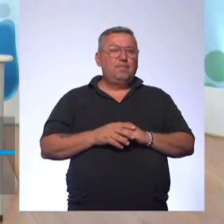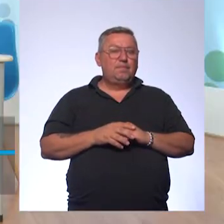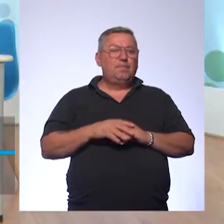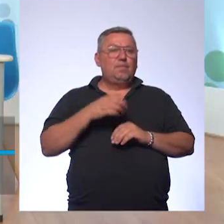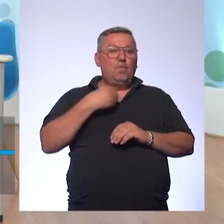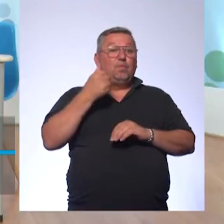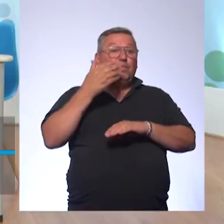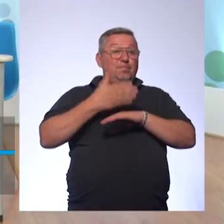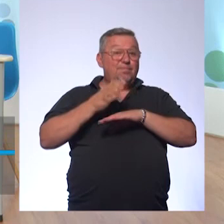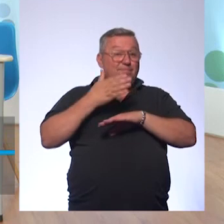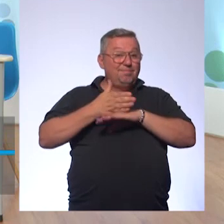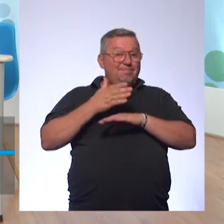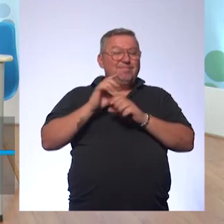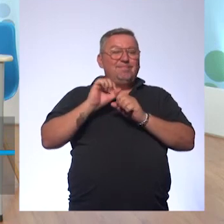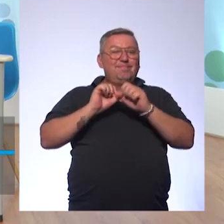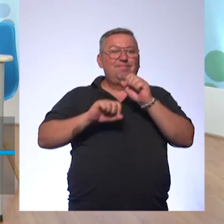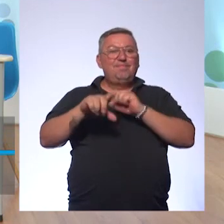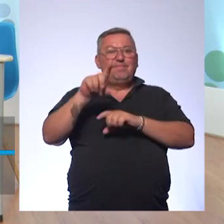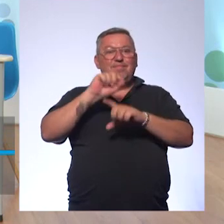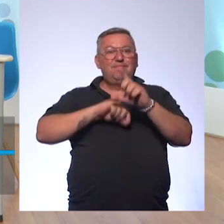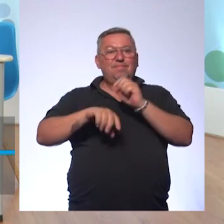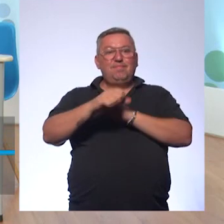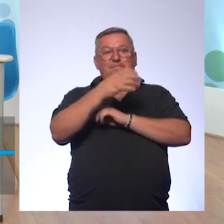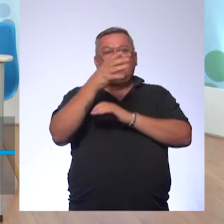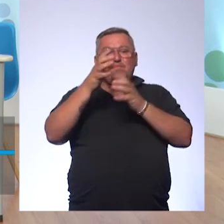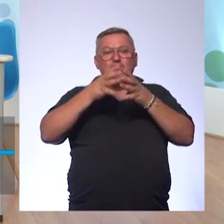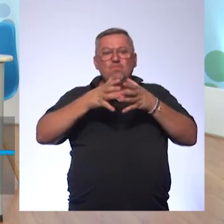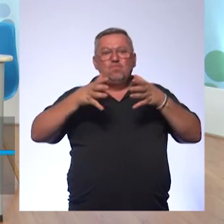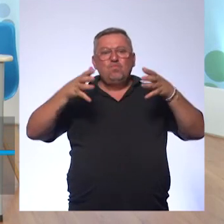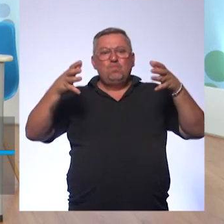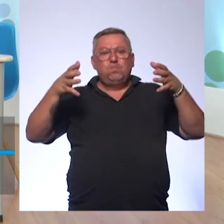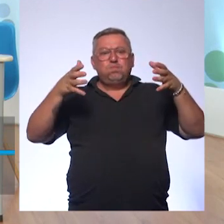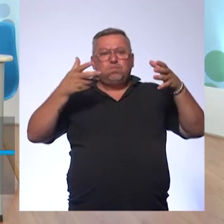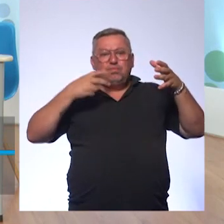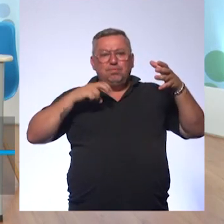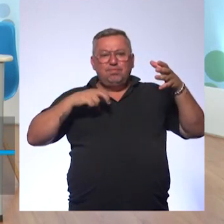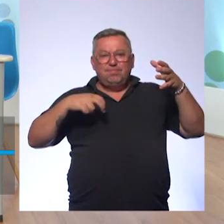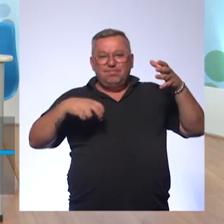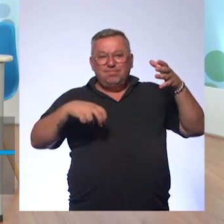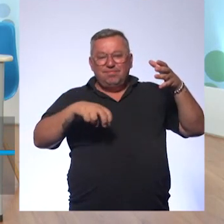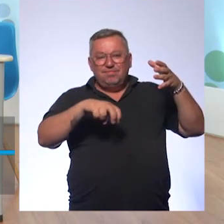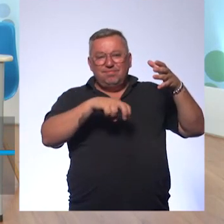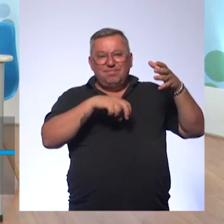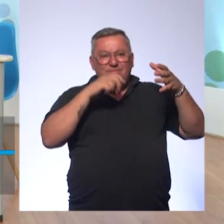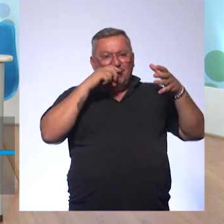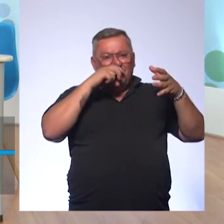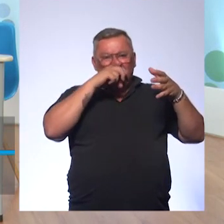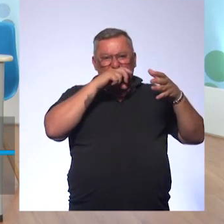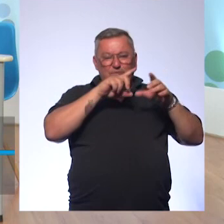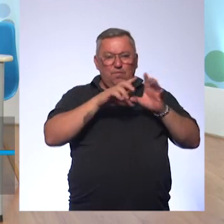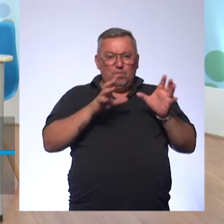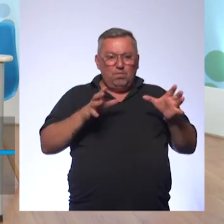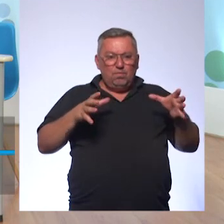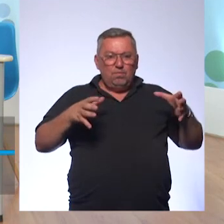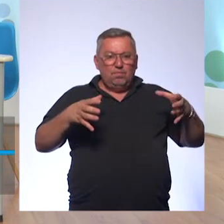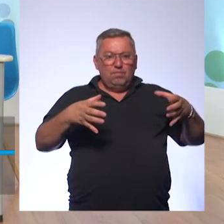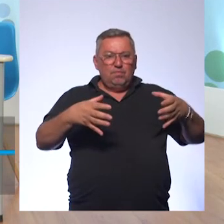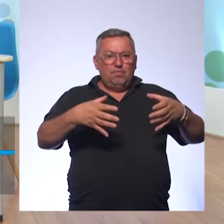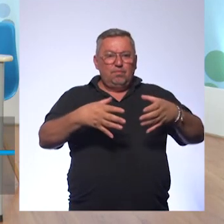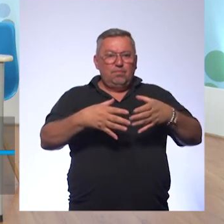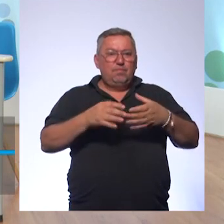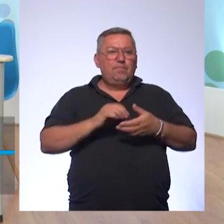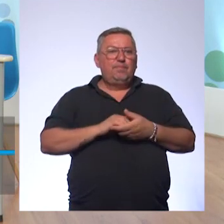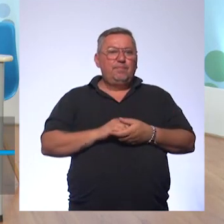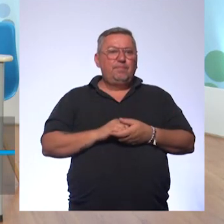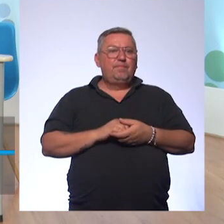gente falar, né? E eu acho que vocês concordam com a gente, quem está aqui com a gente desde o começo, inclusive, não